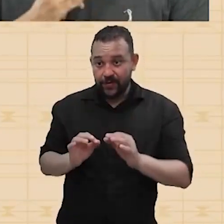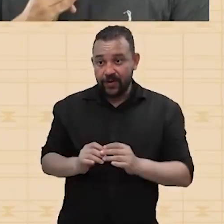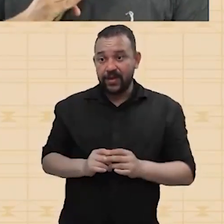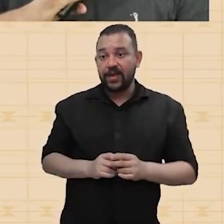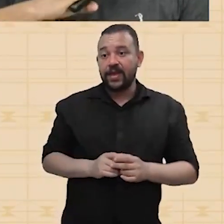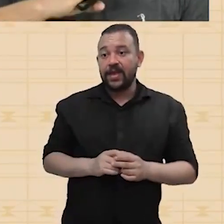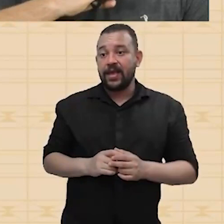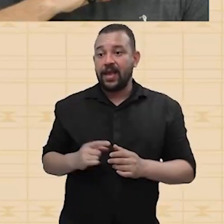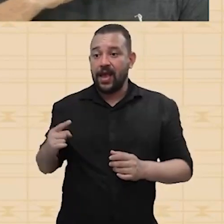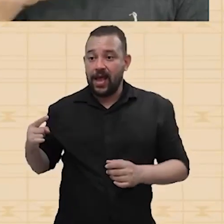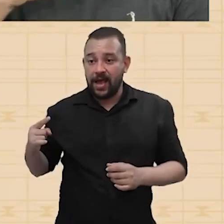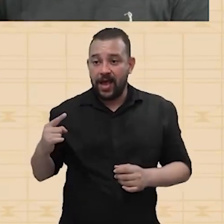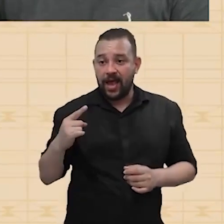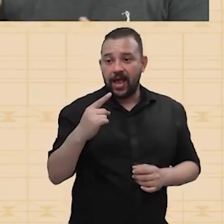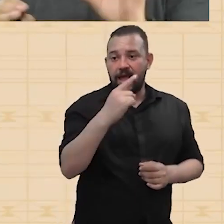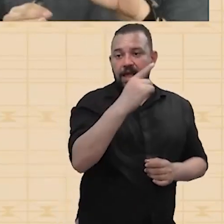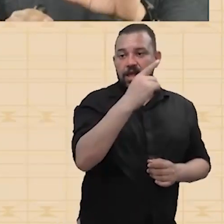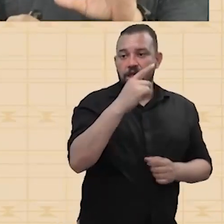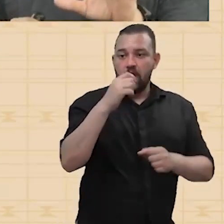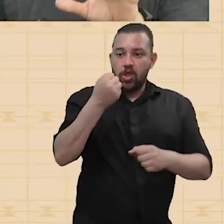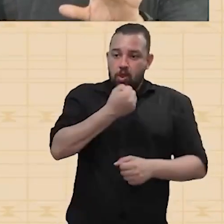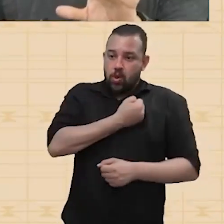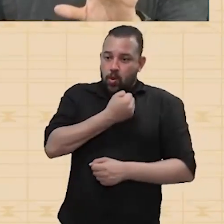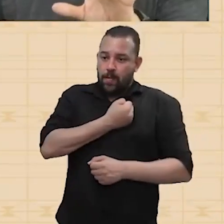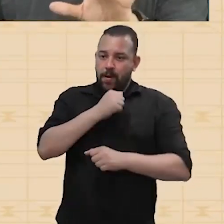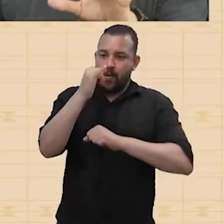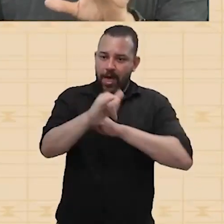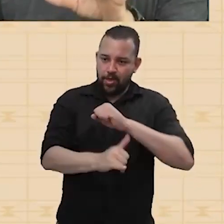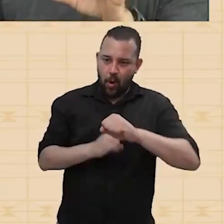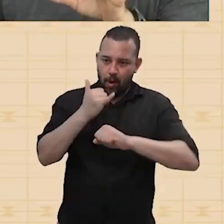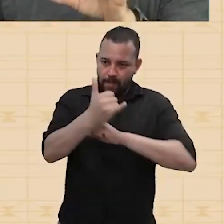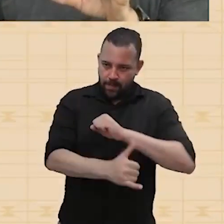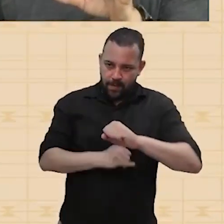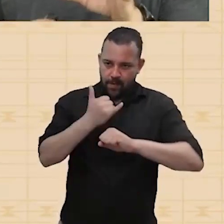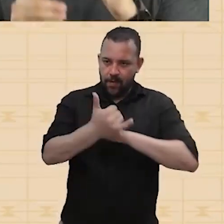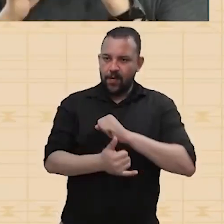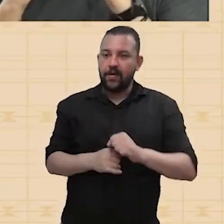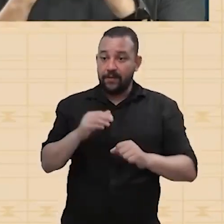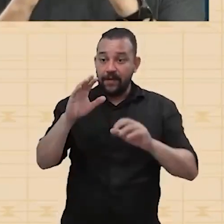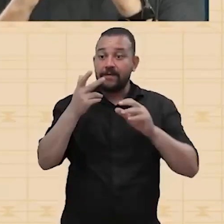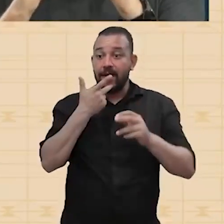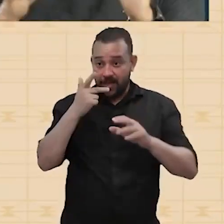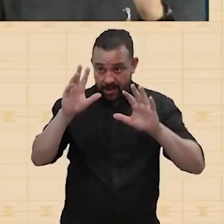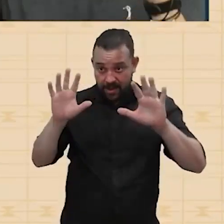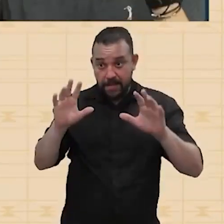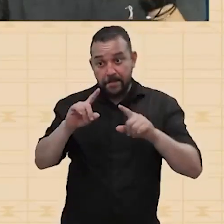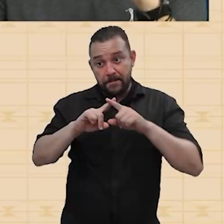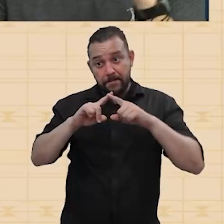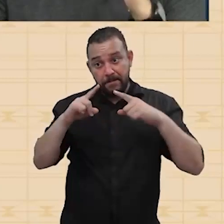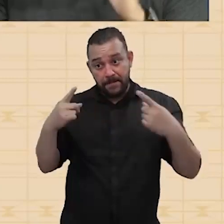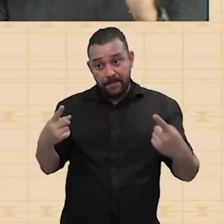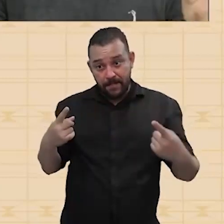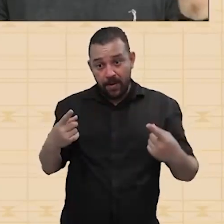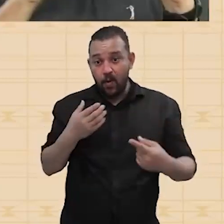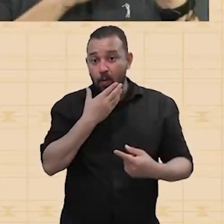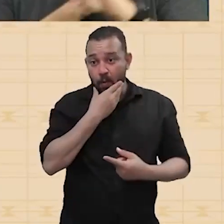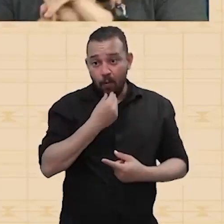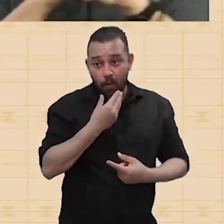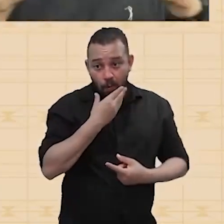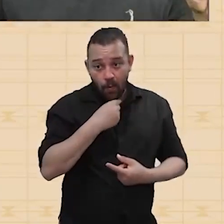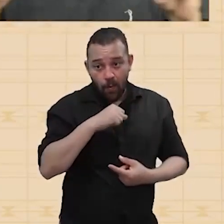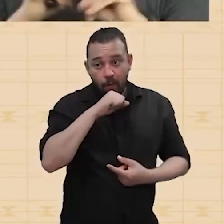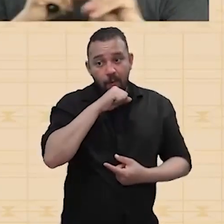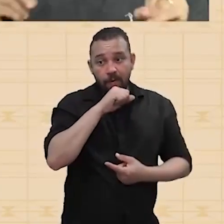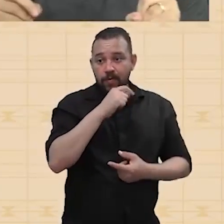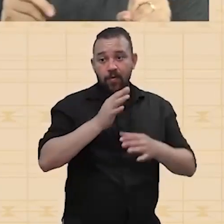ordem crescente de número atômico, que daqui a pouco a gente fala sobre esse número atômico. Porém, Dmitry Mendeleev